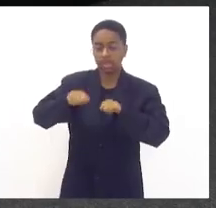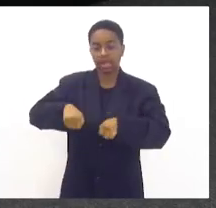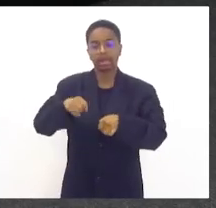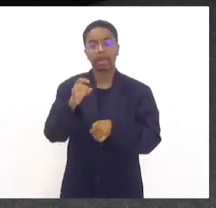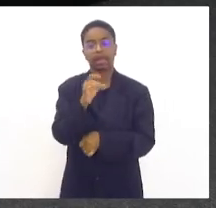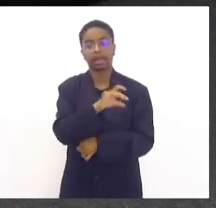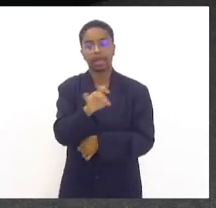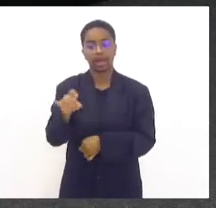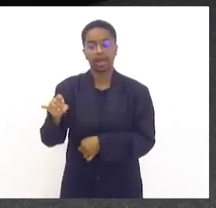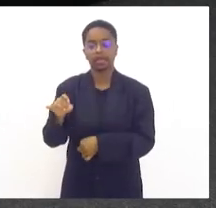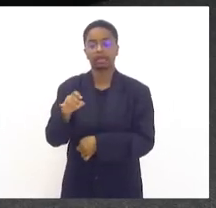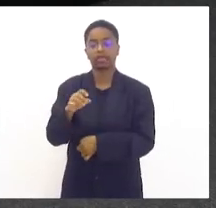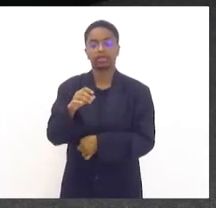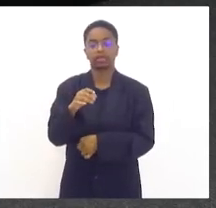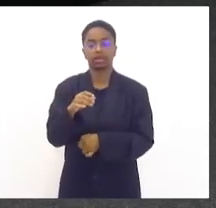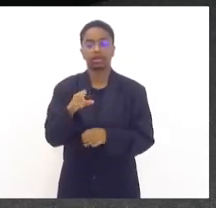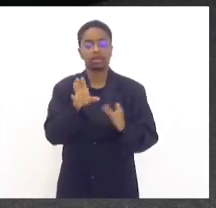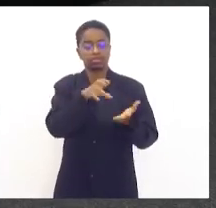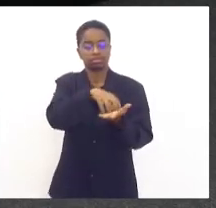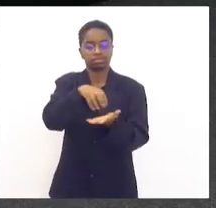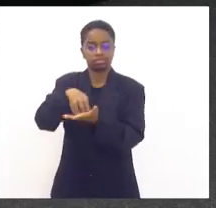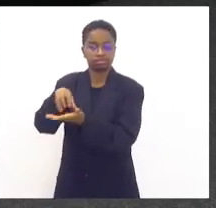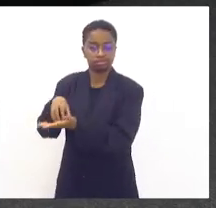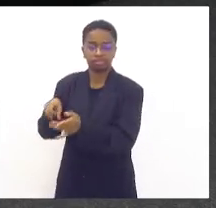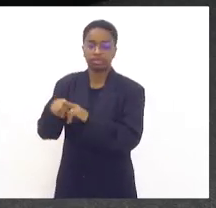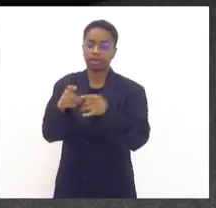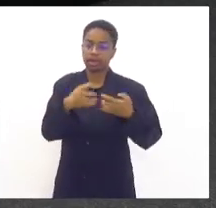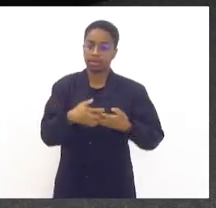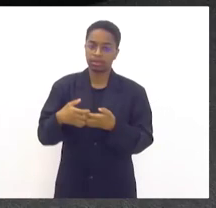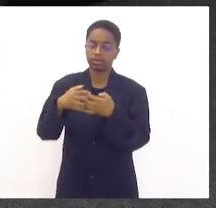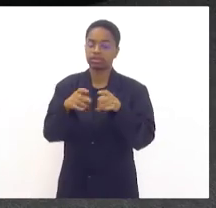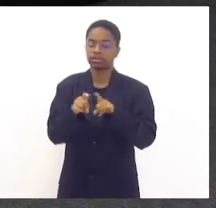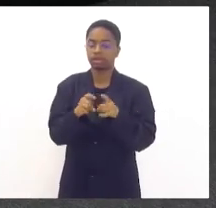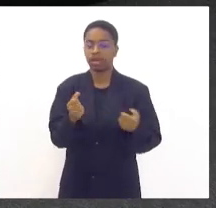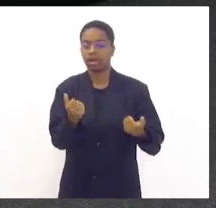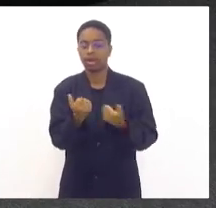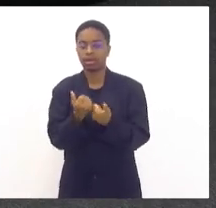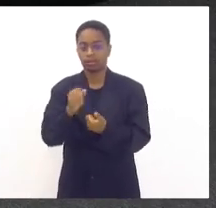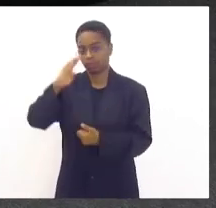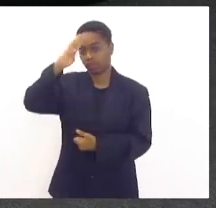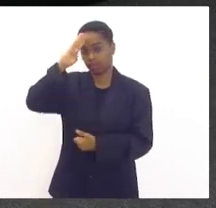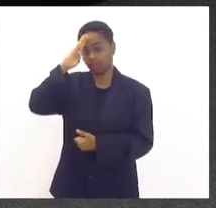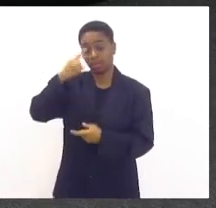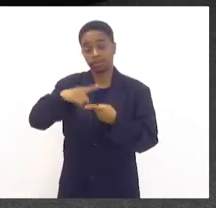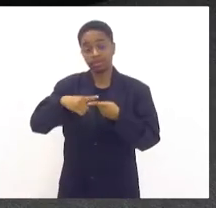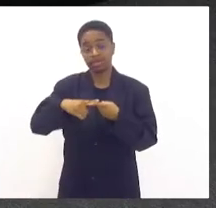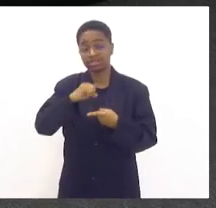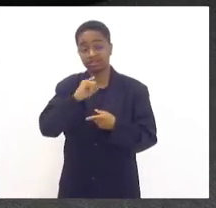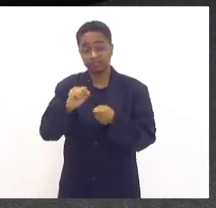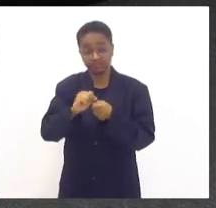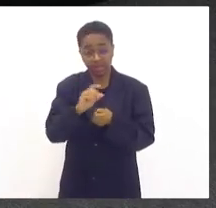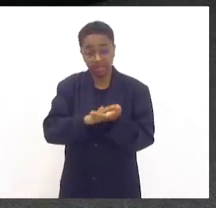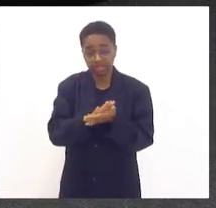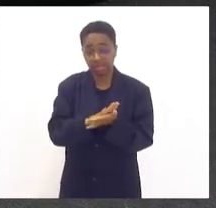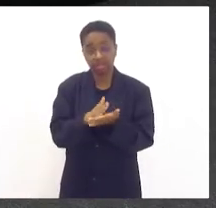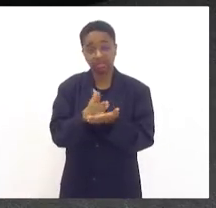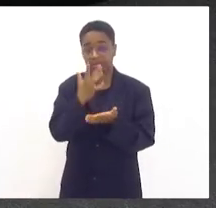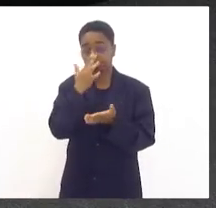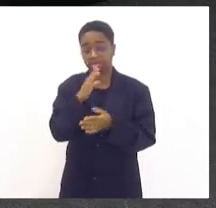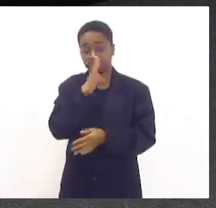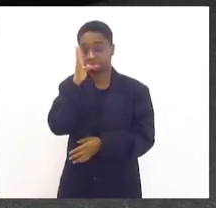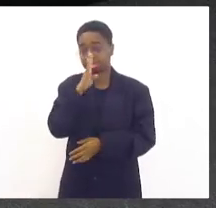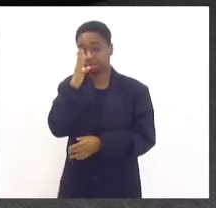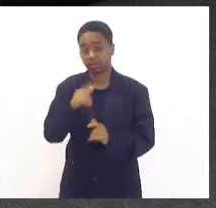batalhão, comprar caminhões e dar suporte aos comandantes, senão vai ficar enxugando gelo. Prende um fuzil, entra